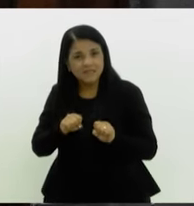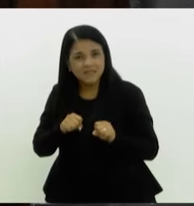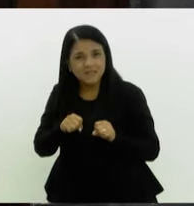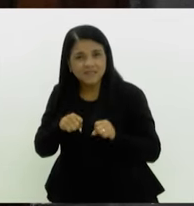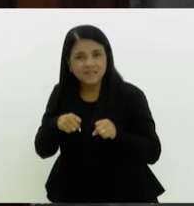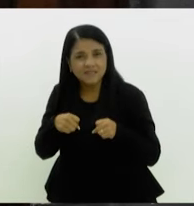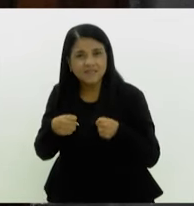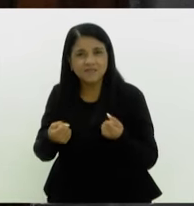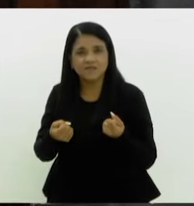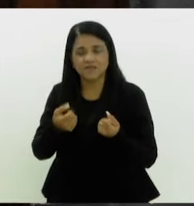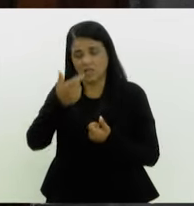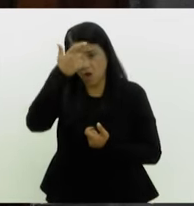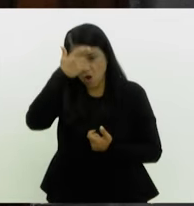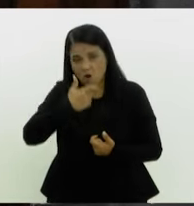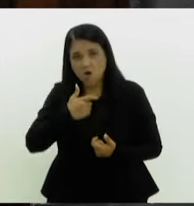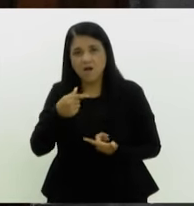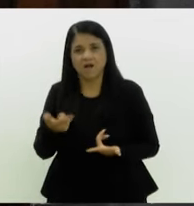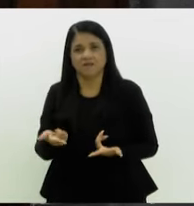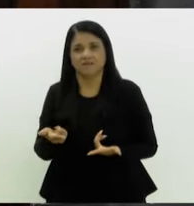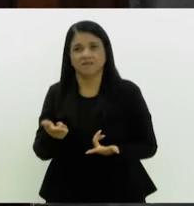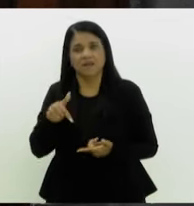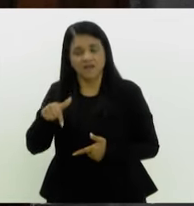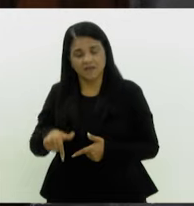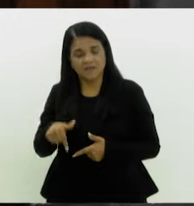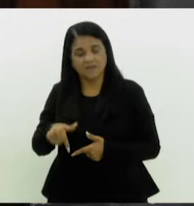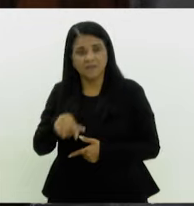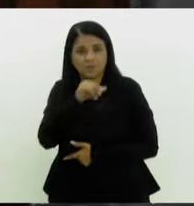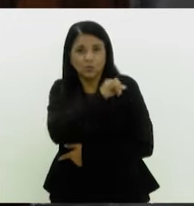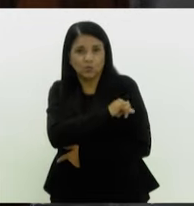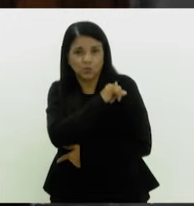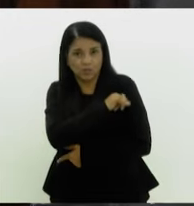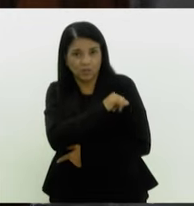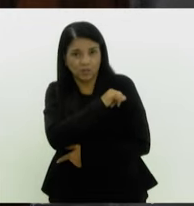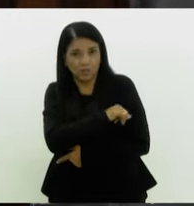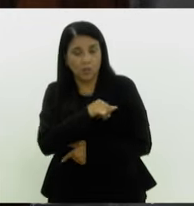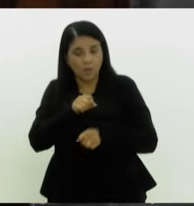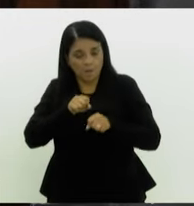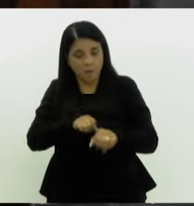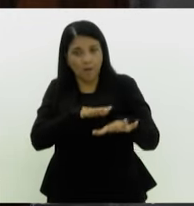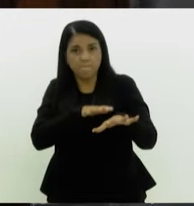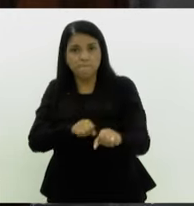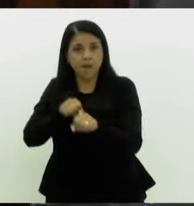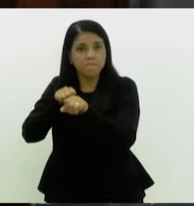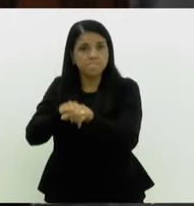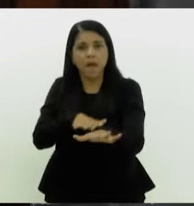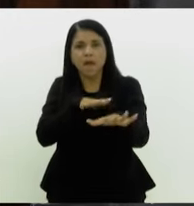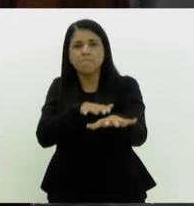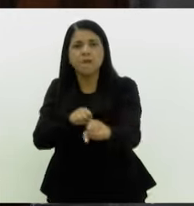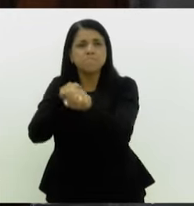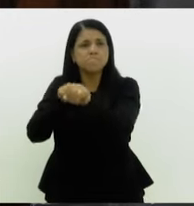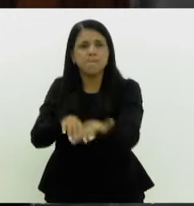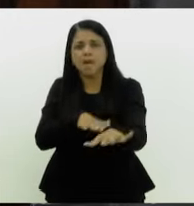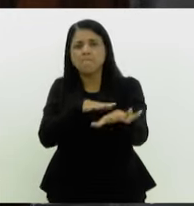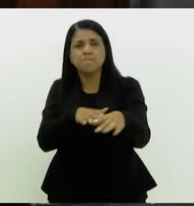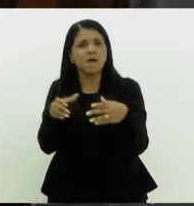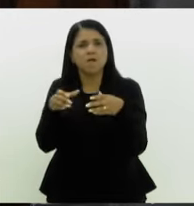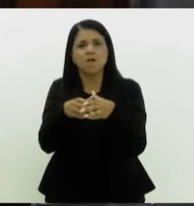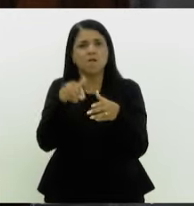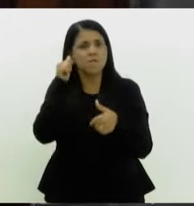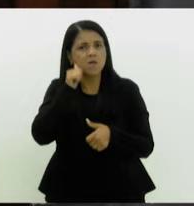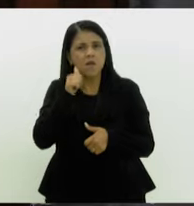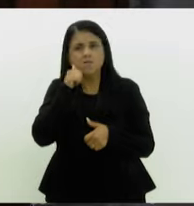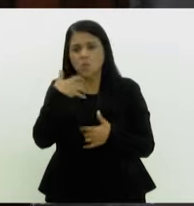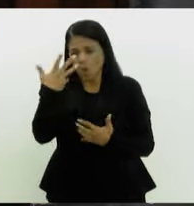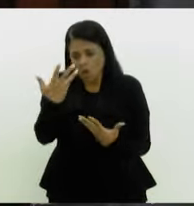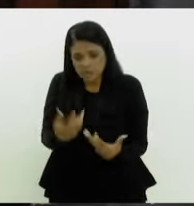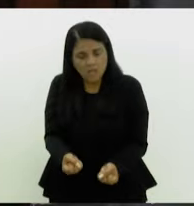teve aqui no caso Dock street no Rio de Janeiro uma marcha de mulheres dizendo eu não aceito não aceito e